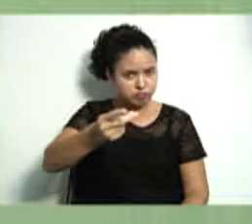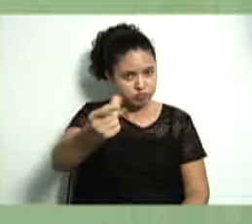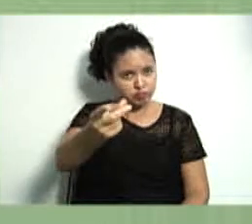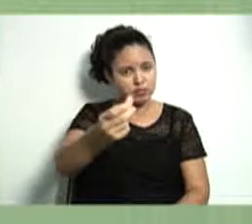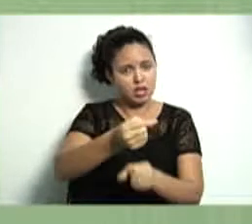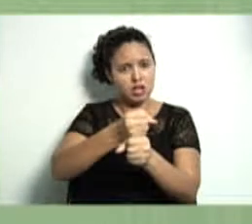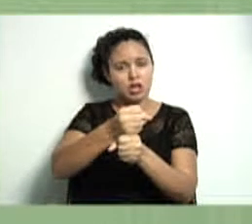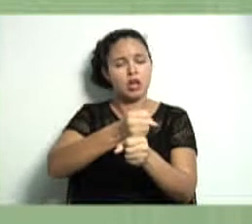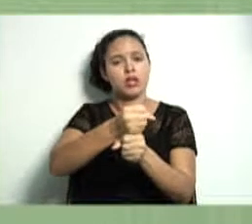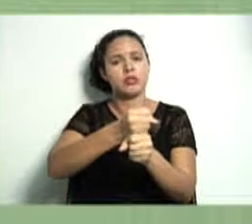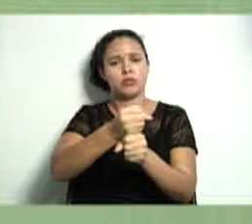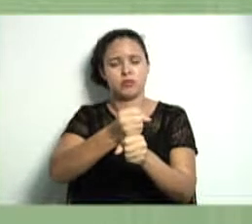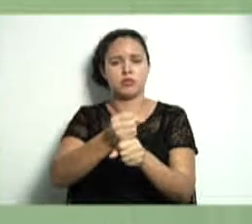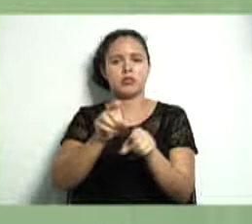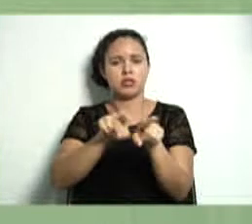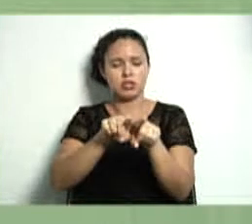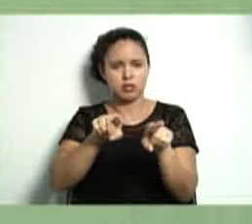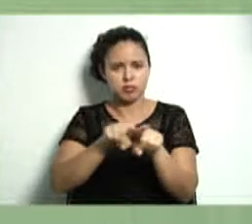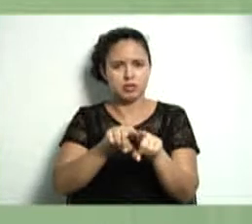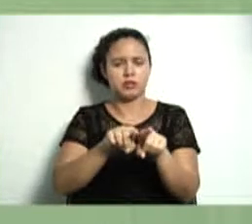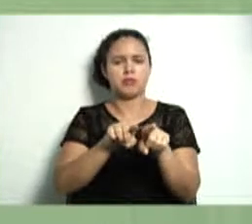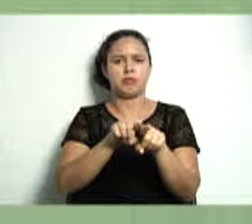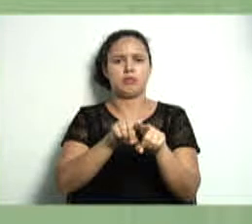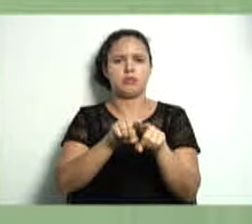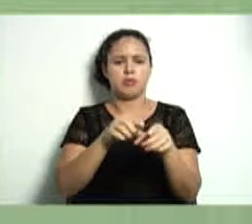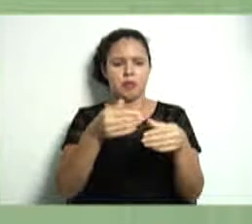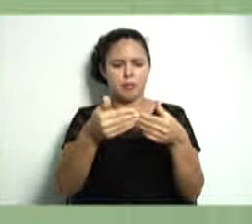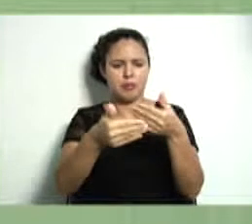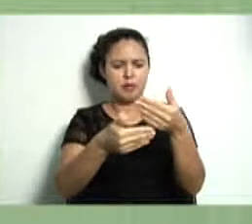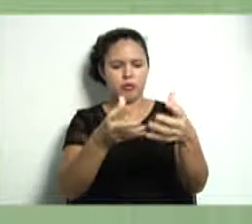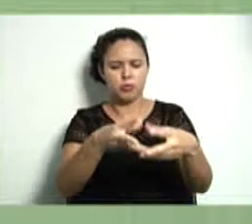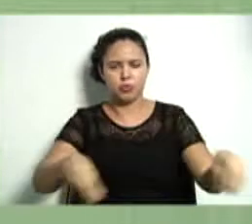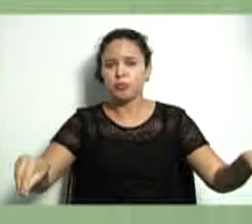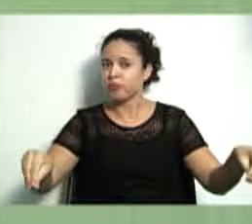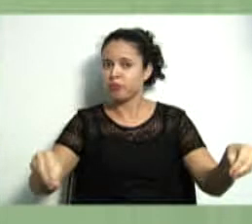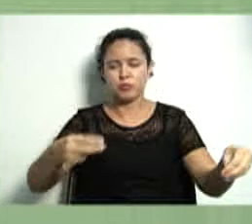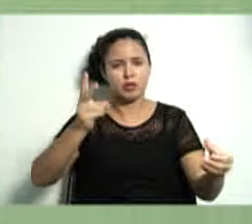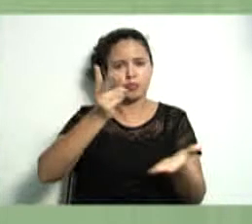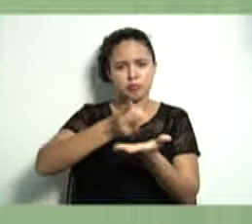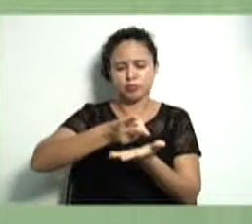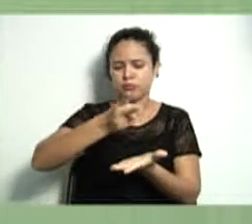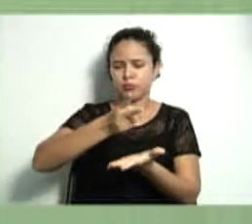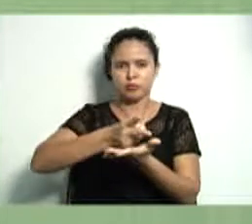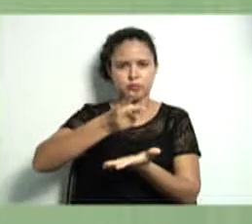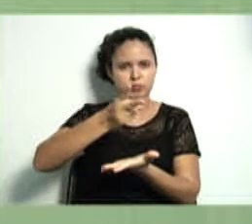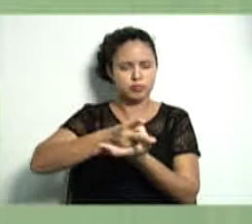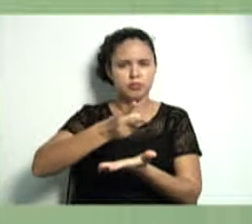sobrevivência e a sua continuidade, ou seja, a sua